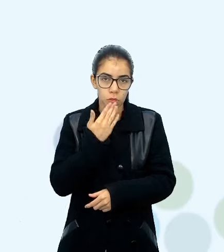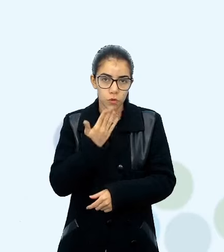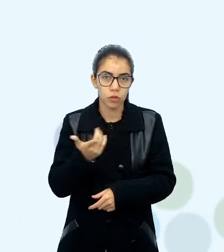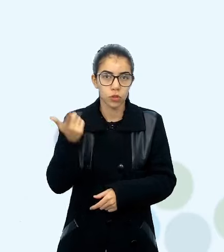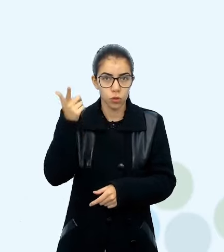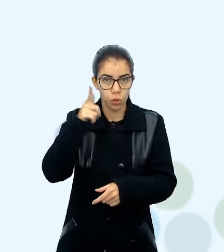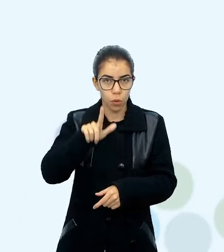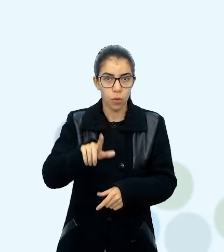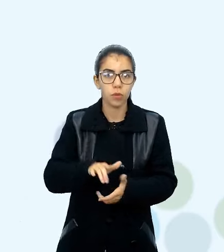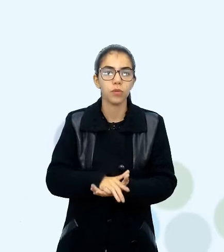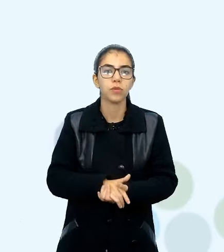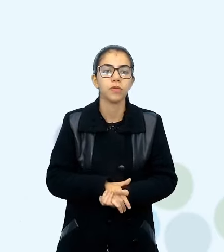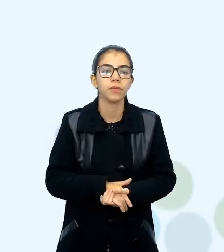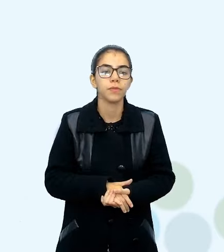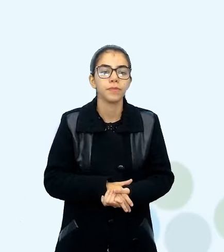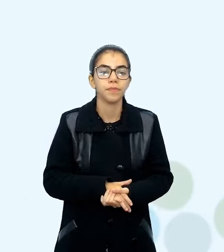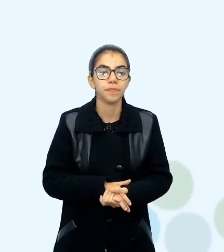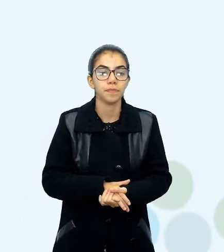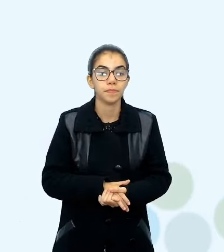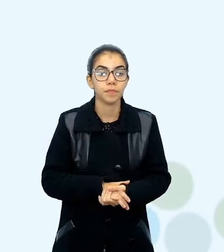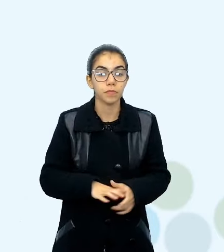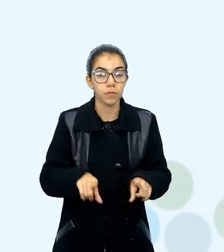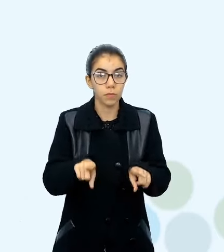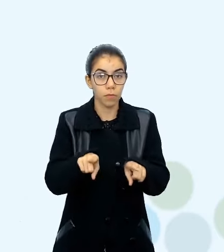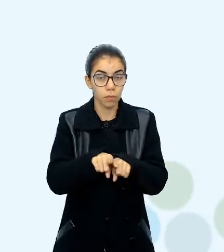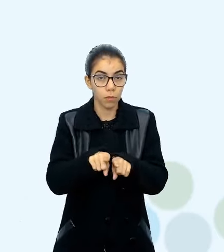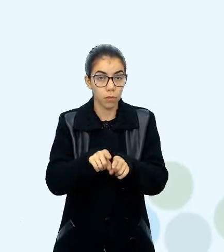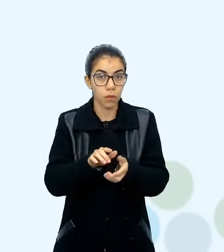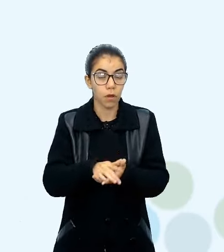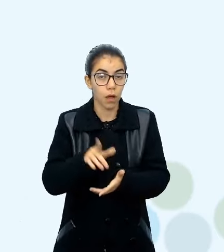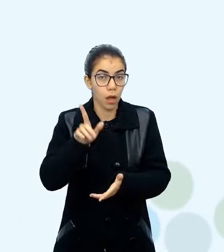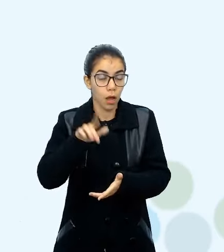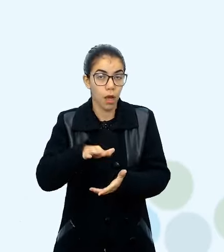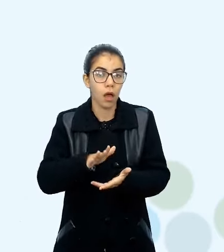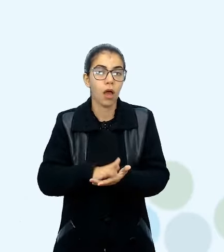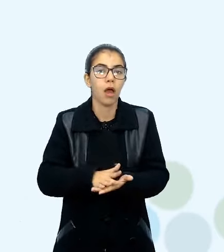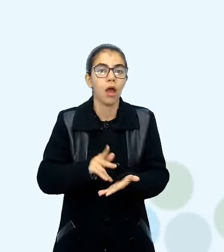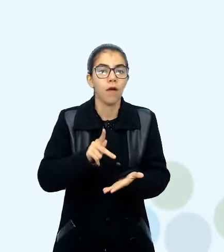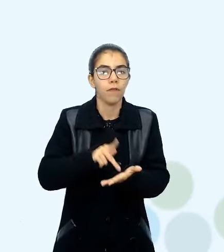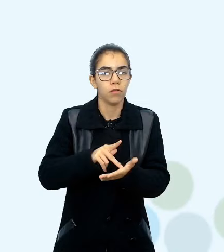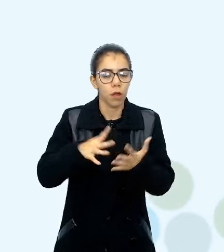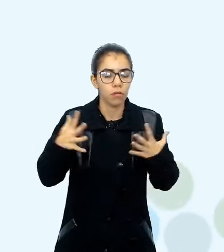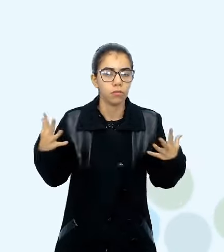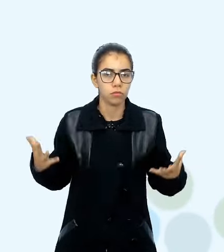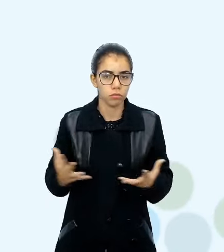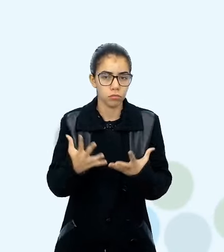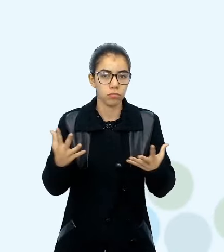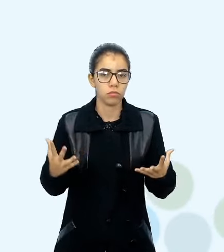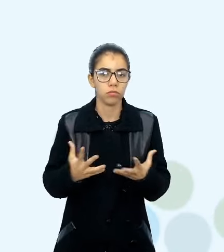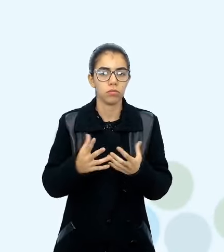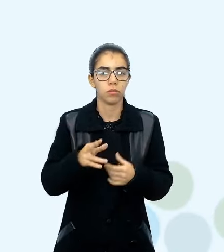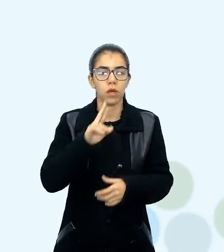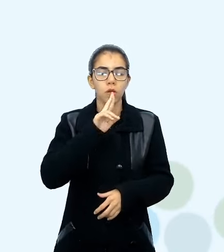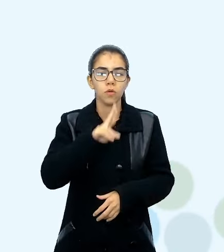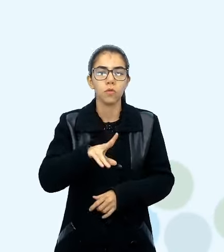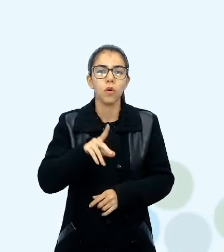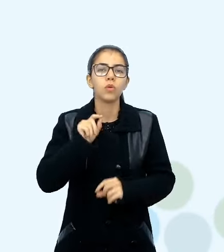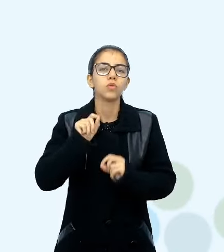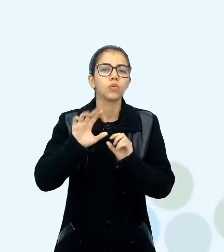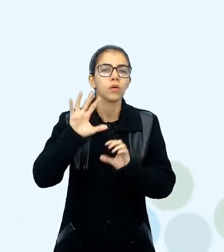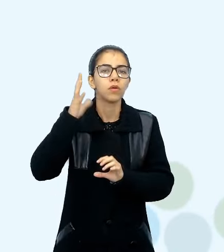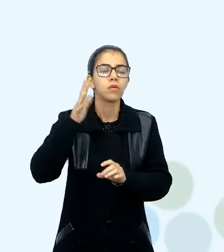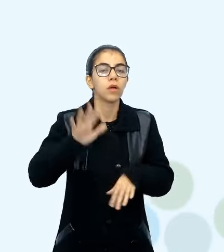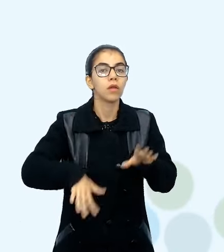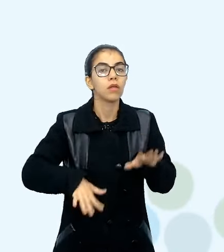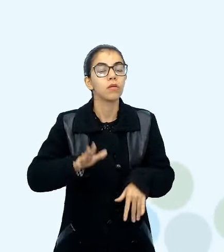Próximo. A intensidade, né, da estimulação pode conduzir a uma resposta. Então, o que acontece? Às